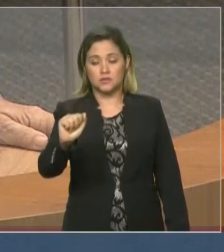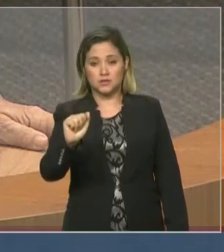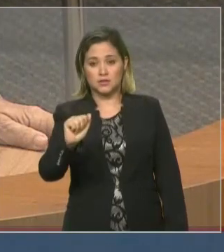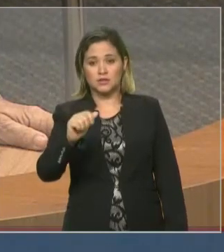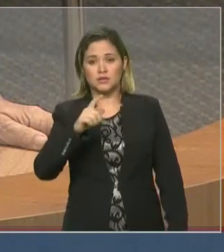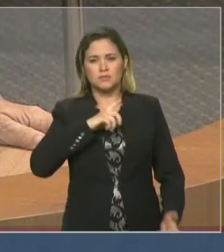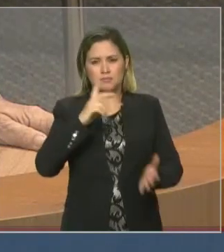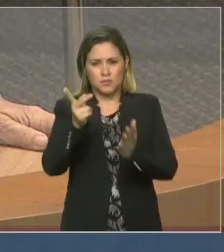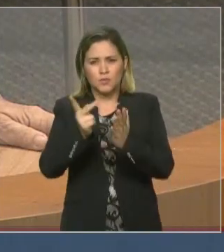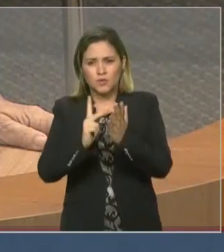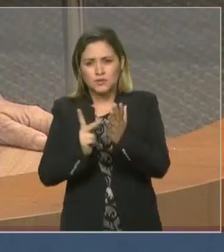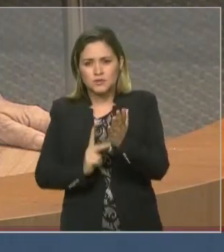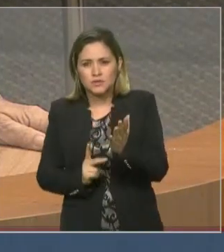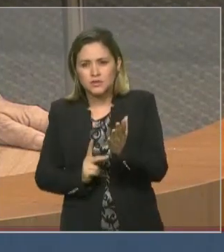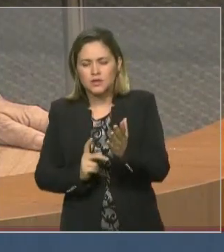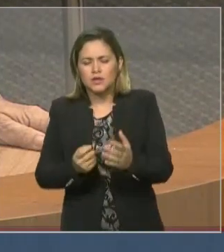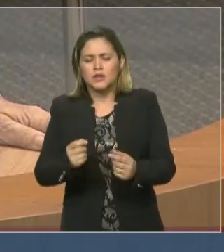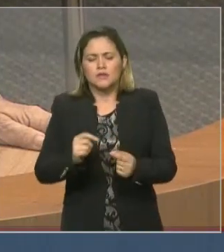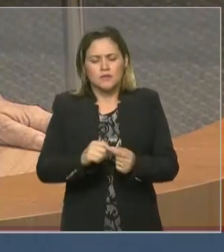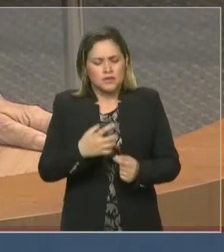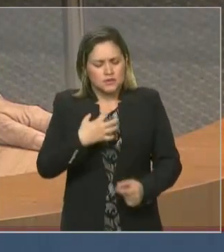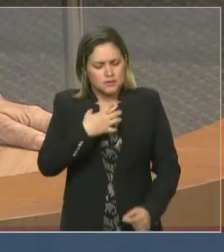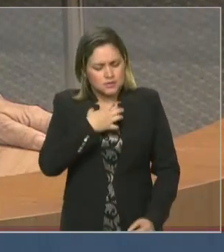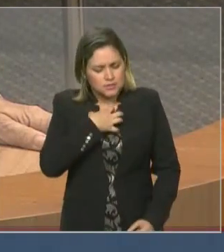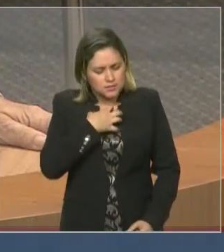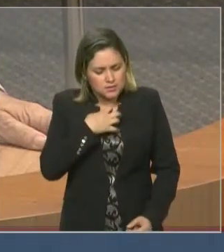alma em bons tempos de